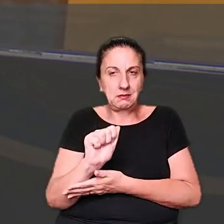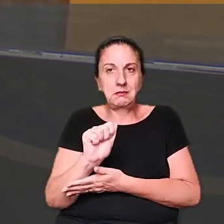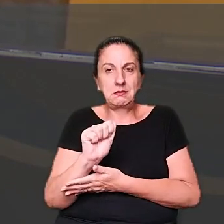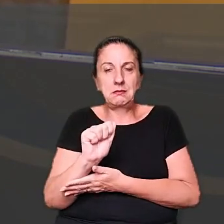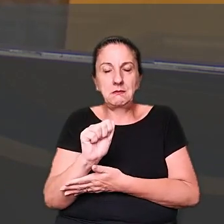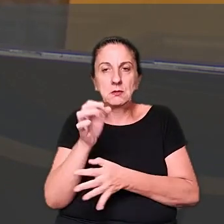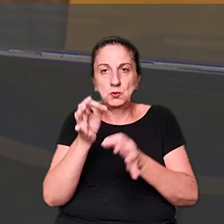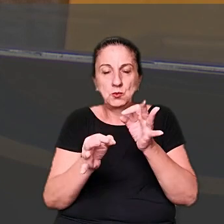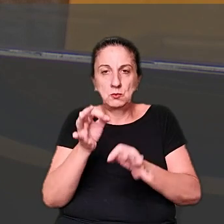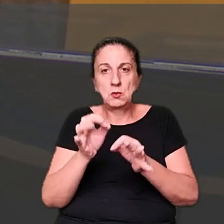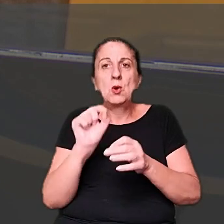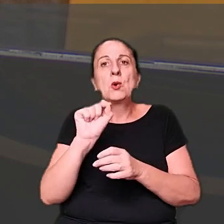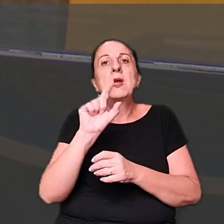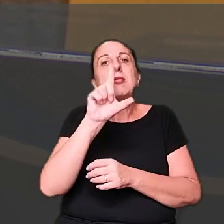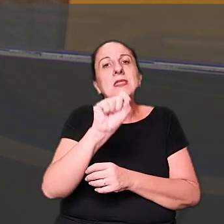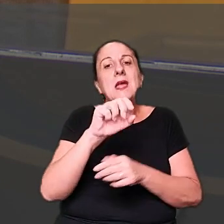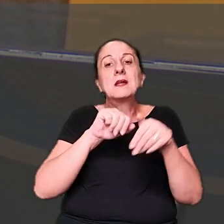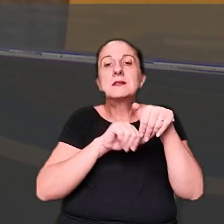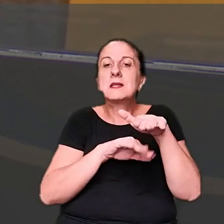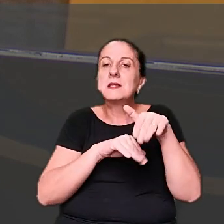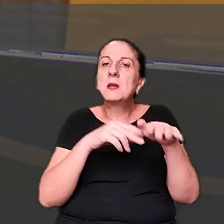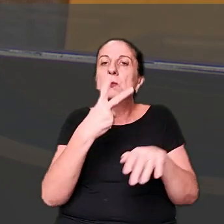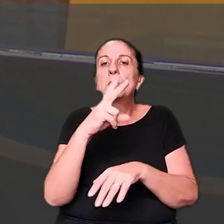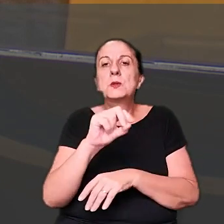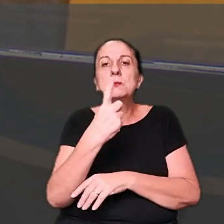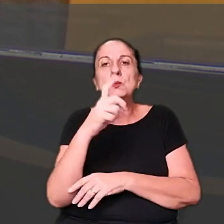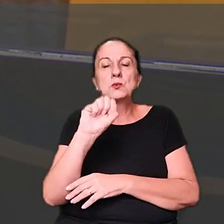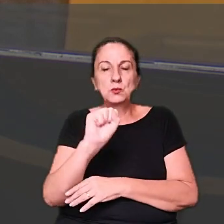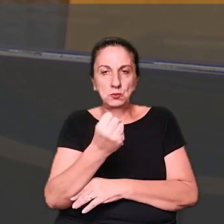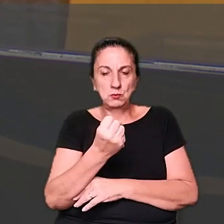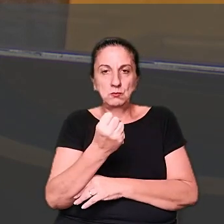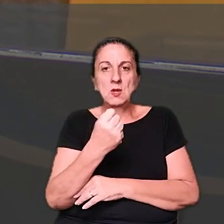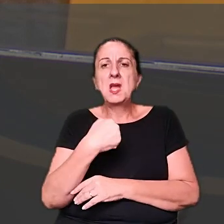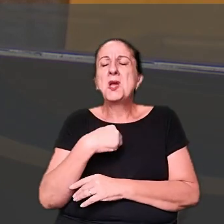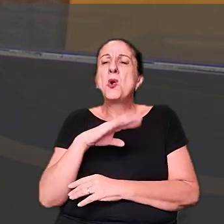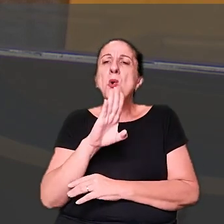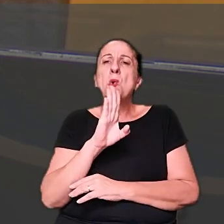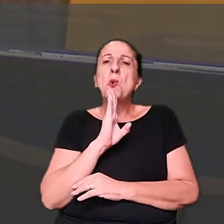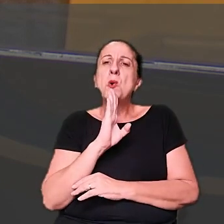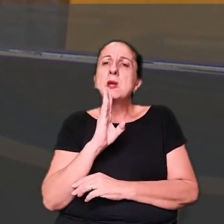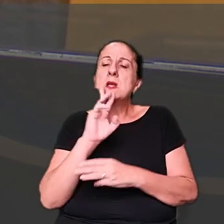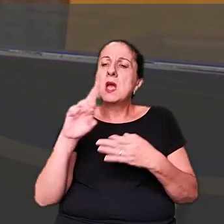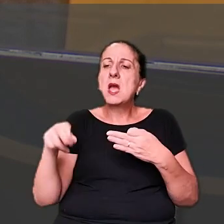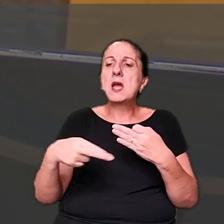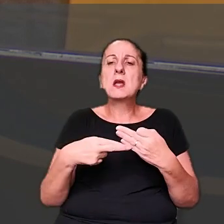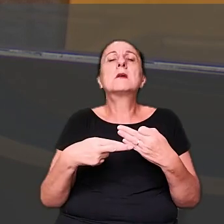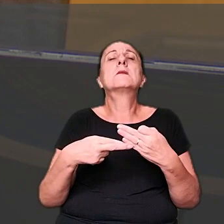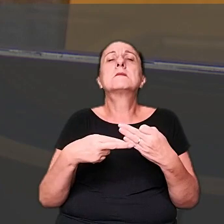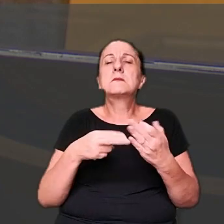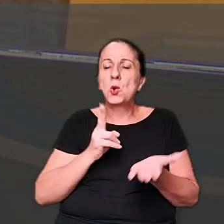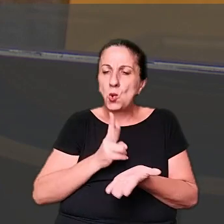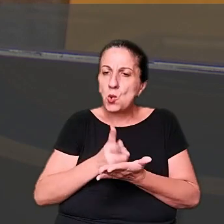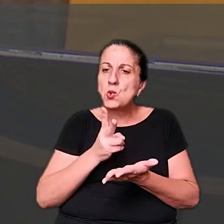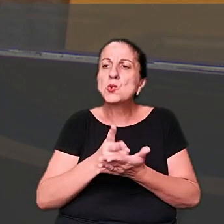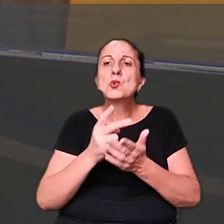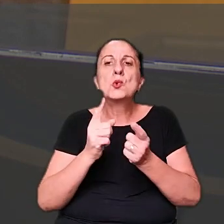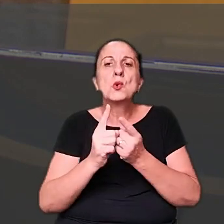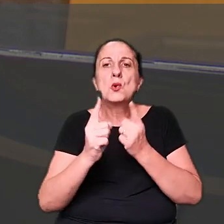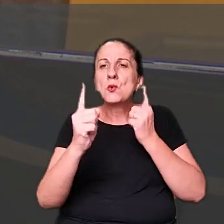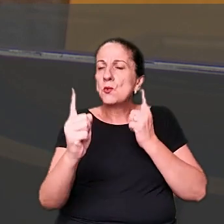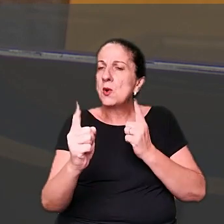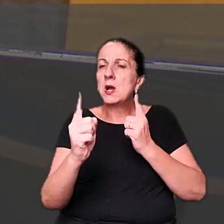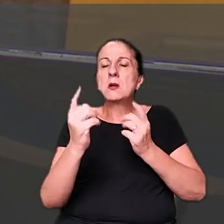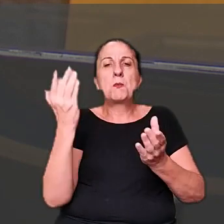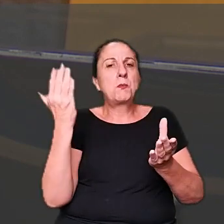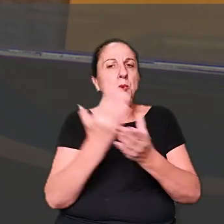da sessão plenária, o que ocorreu em 10 de setembro de 2018. Eu estou conhecendo do recurso e dando provimento para